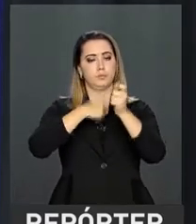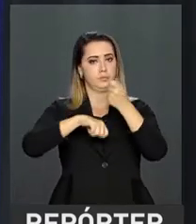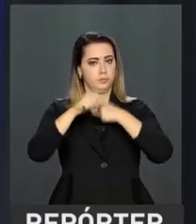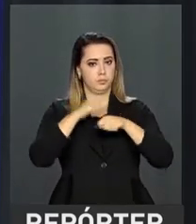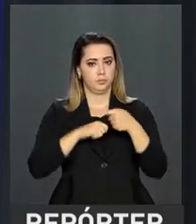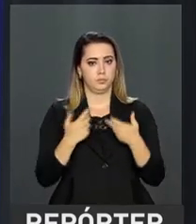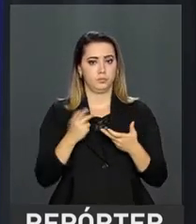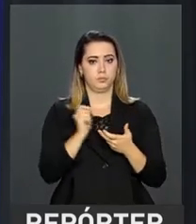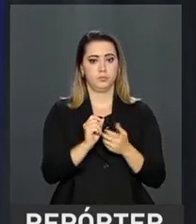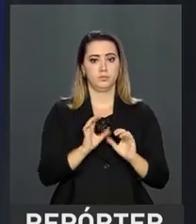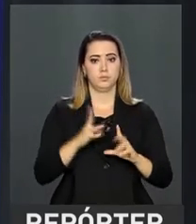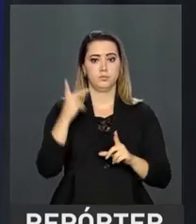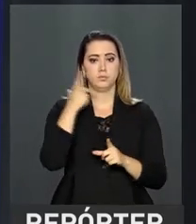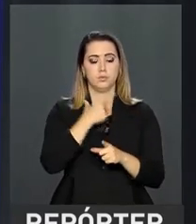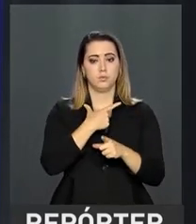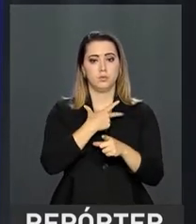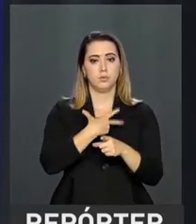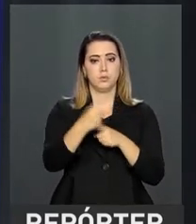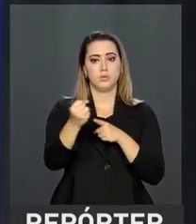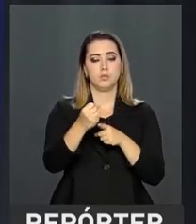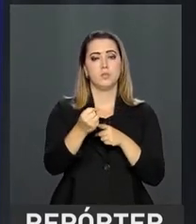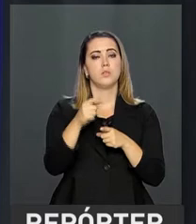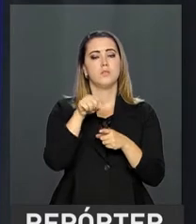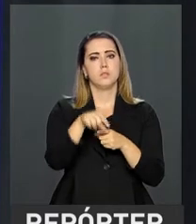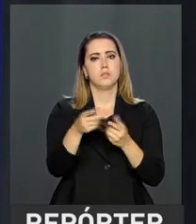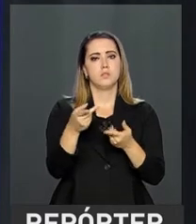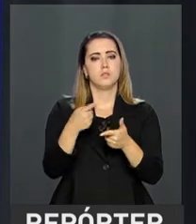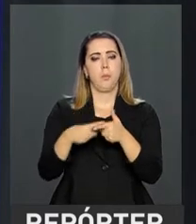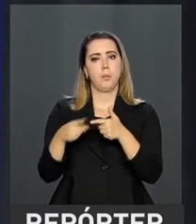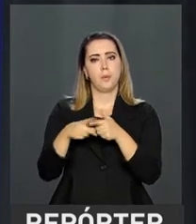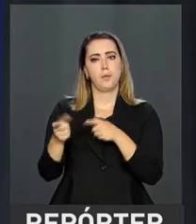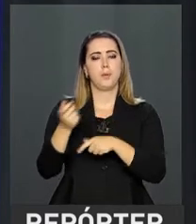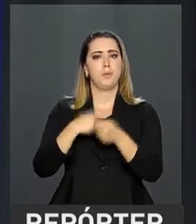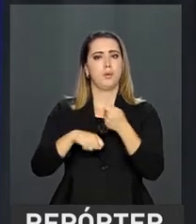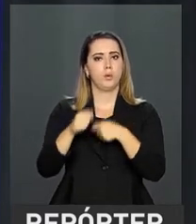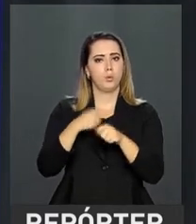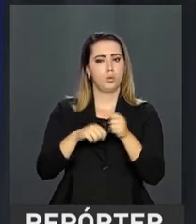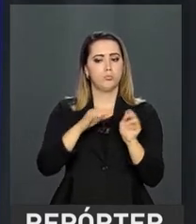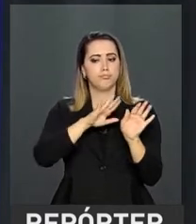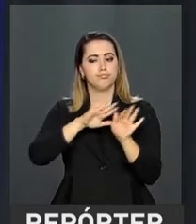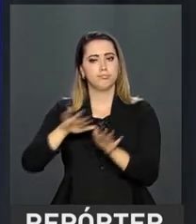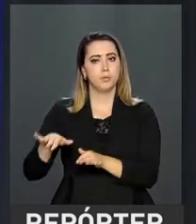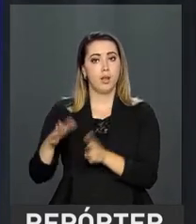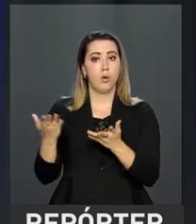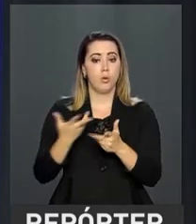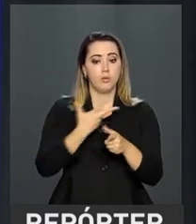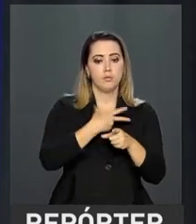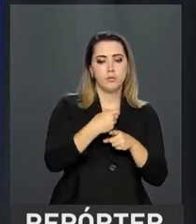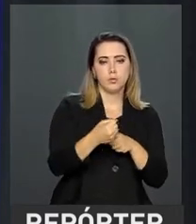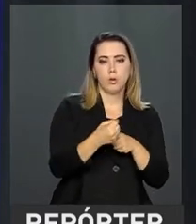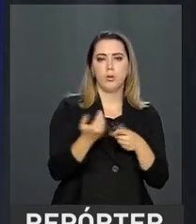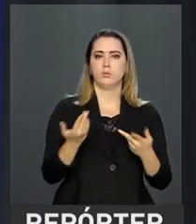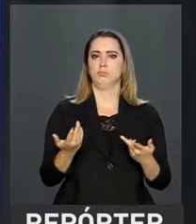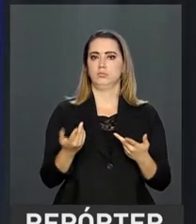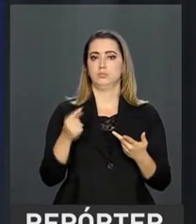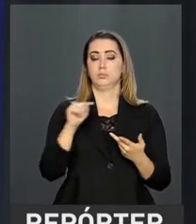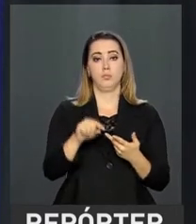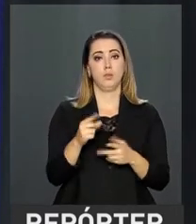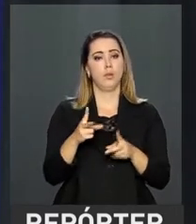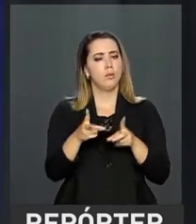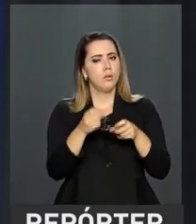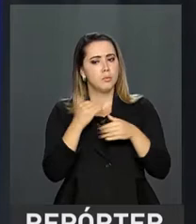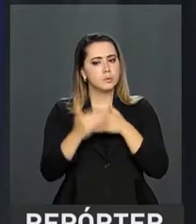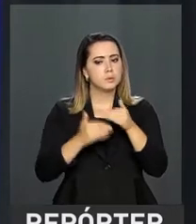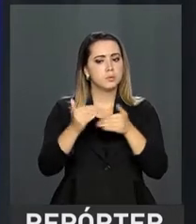a superação da mais grave crise econômica da nossa história e uma perspectiva real